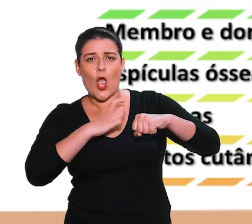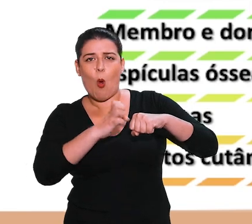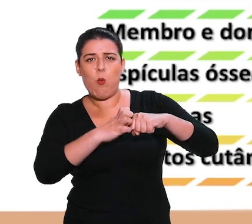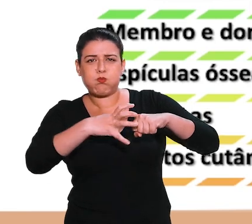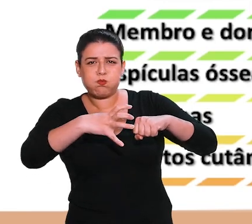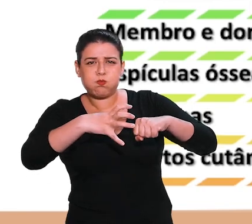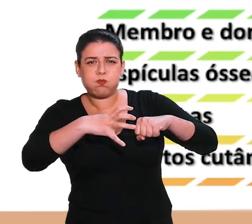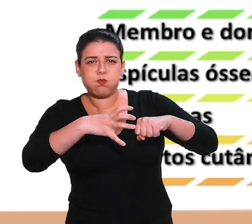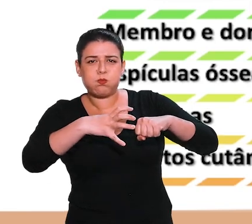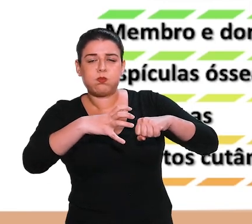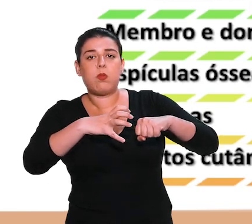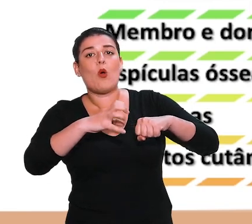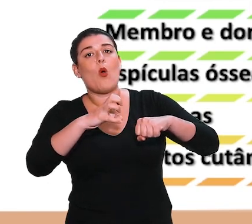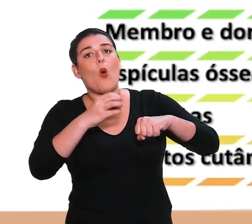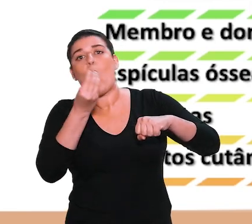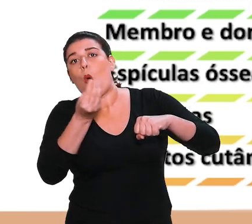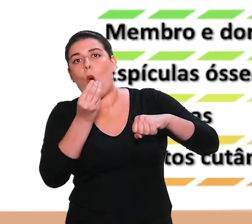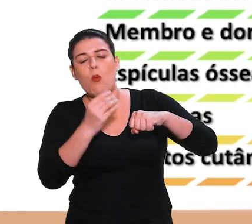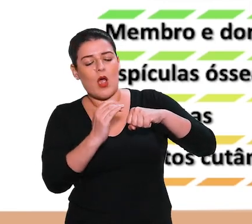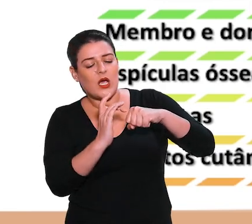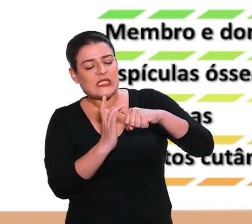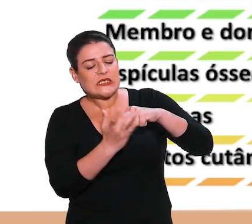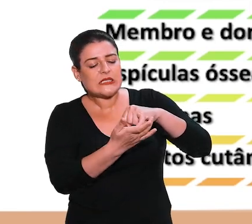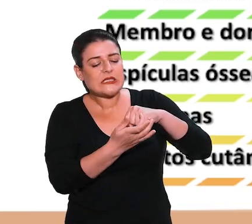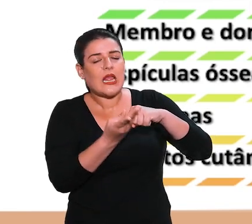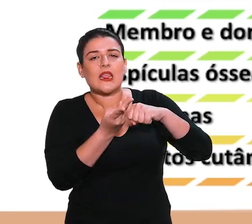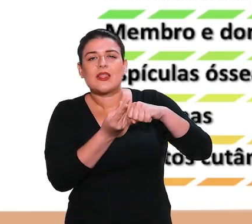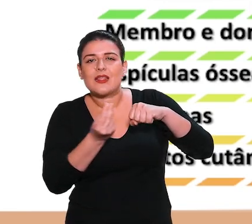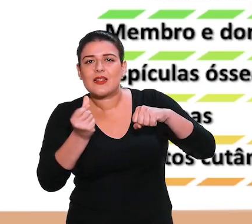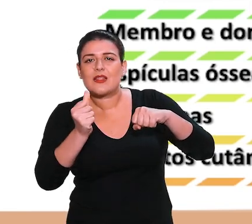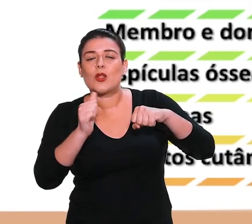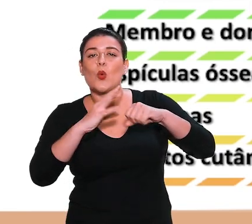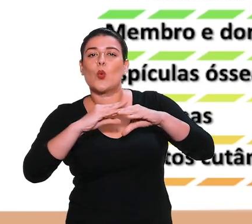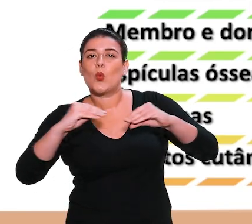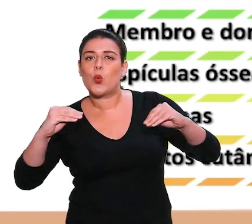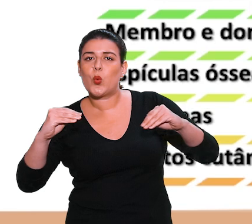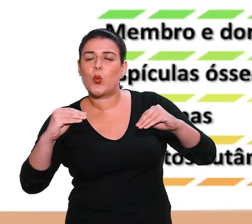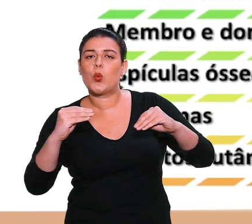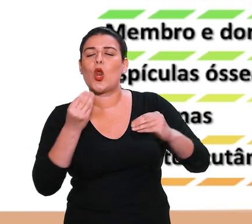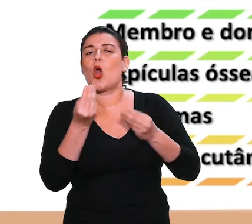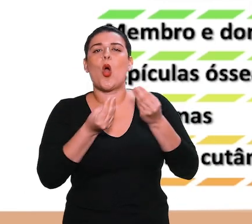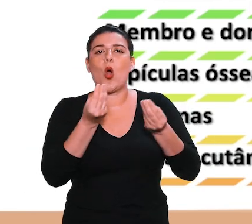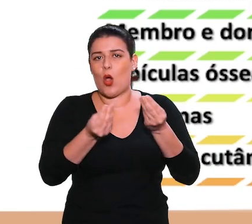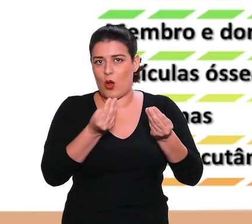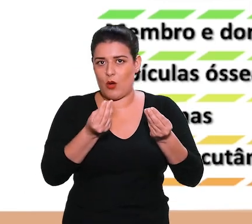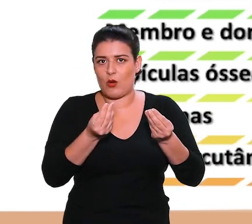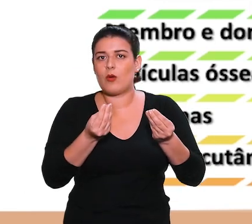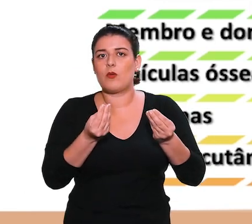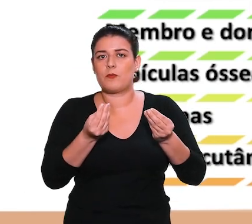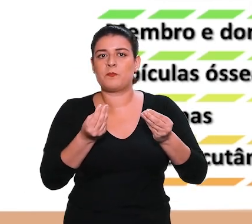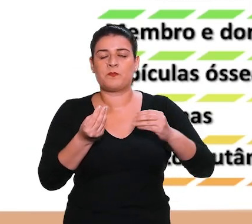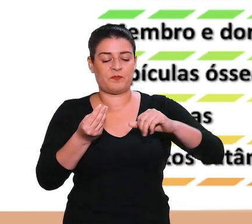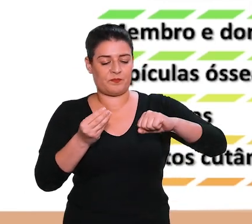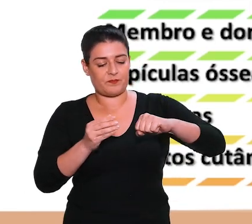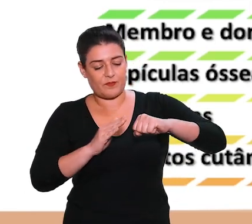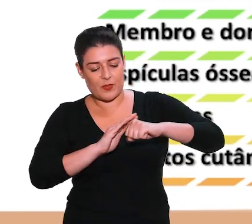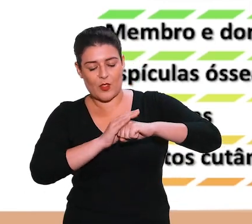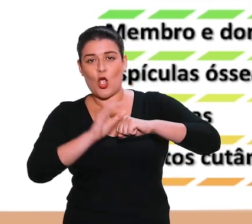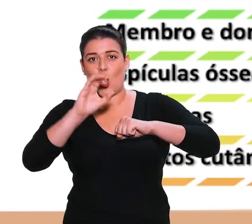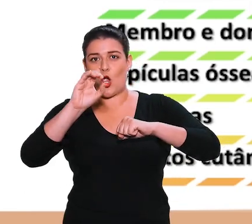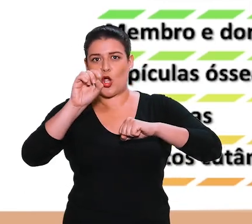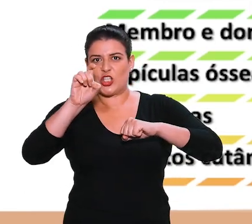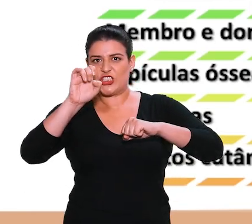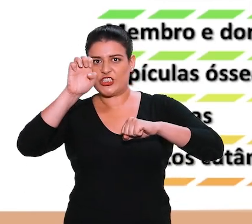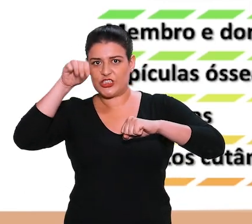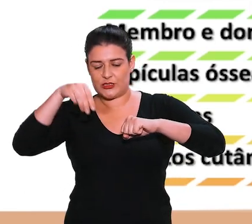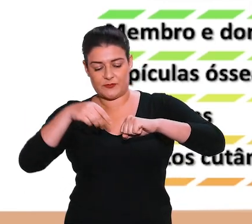edema pós-amputação, como que está a cicatrização desse paciente, como a gente espera que seja essa cicatrização. O coxim terminal, que é